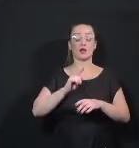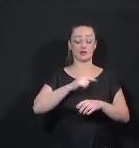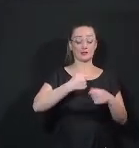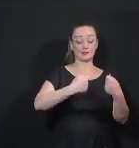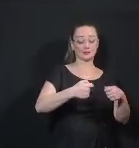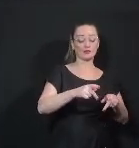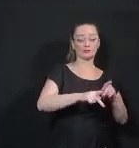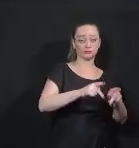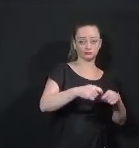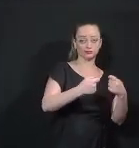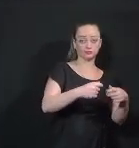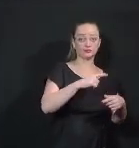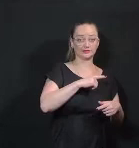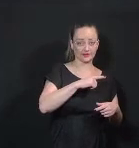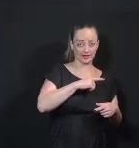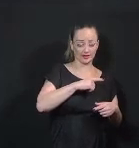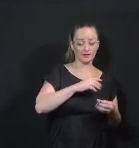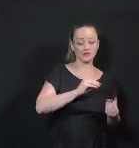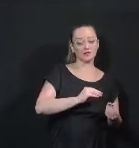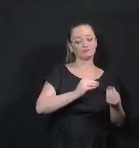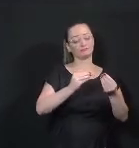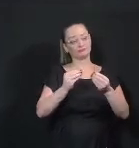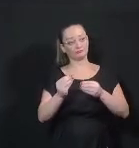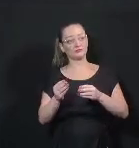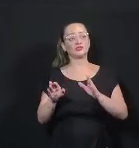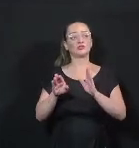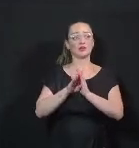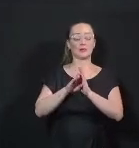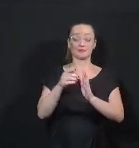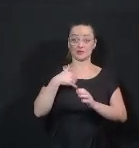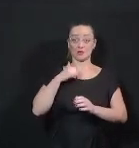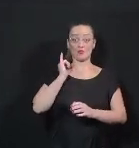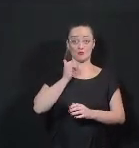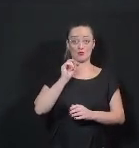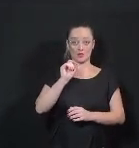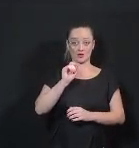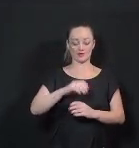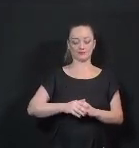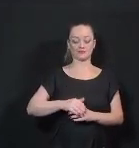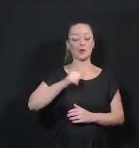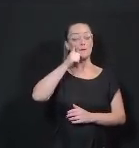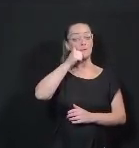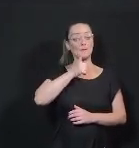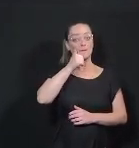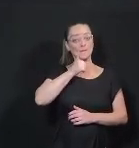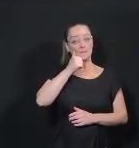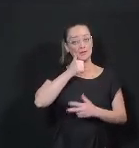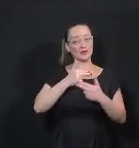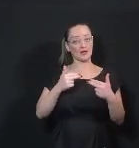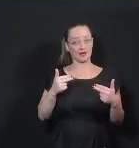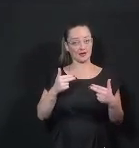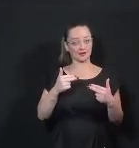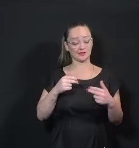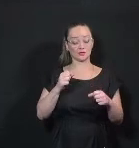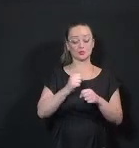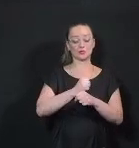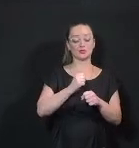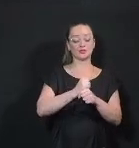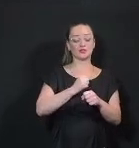necessidades desses segmentos. E eu vou dizer, as mulheres, na construção, por exemplo,